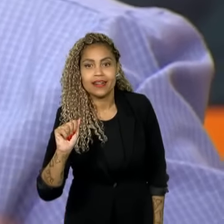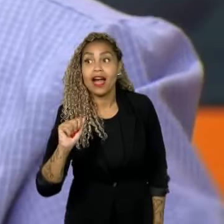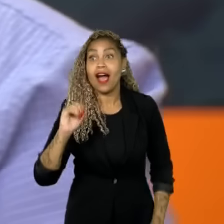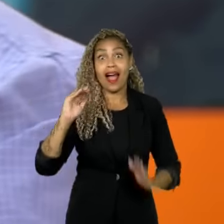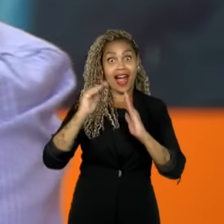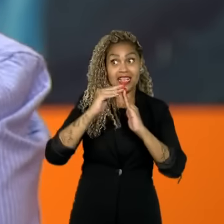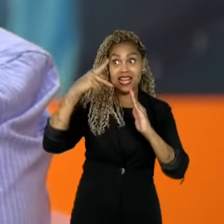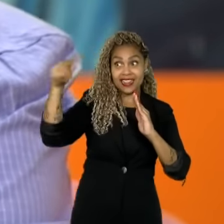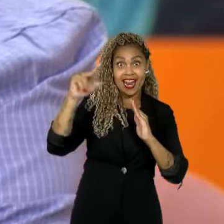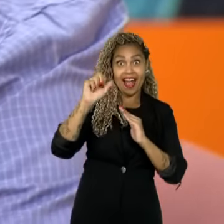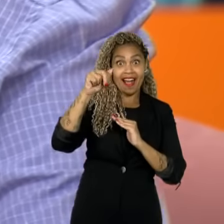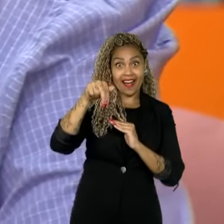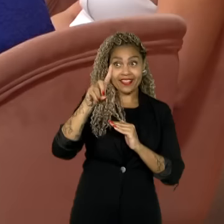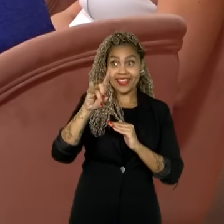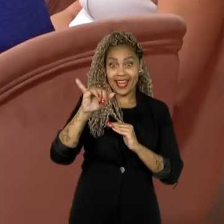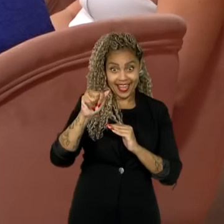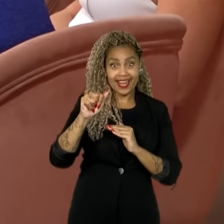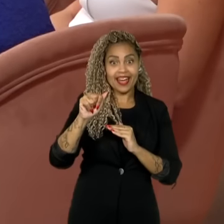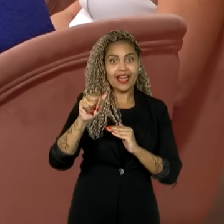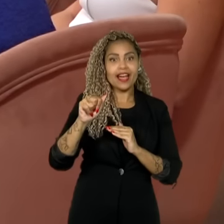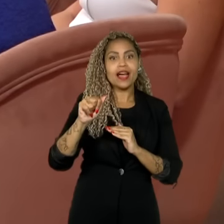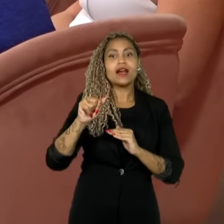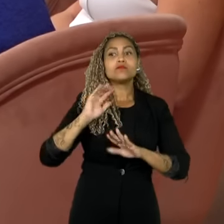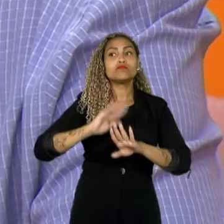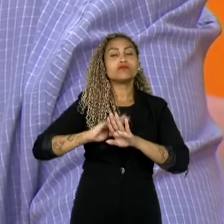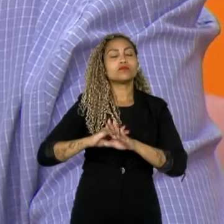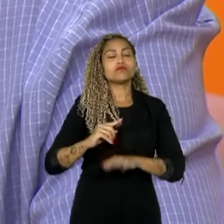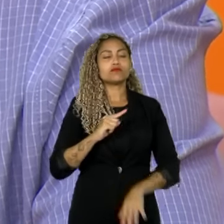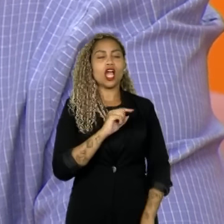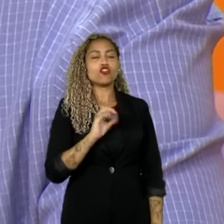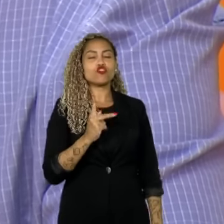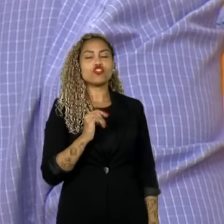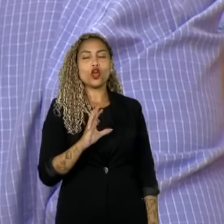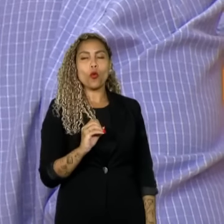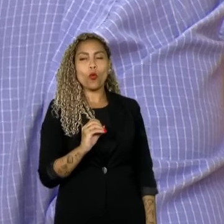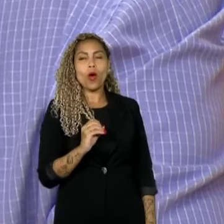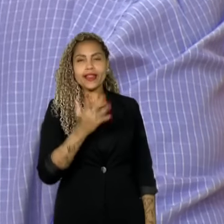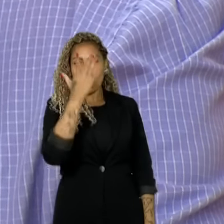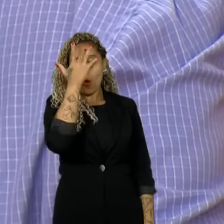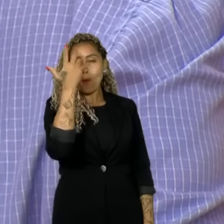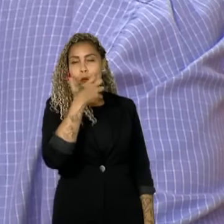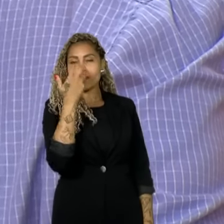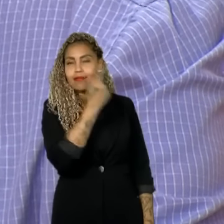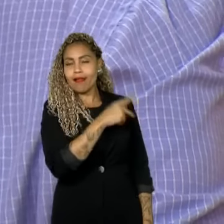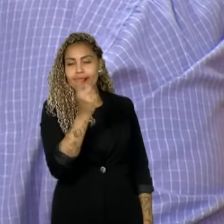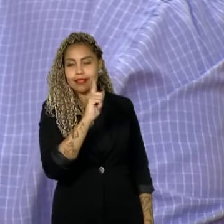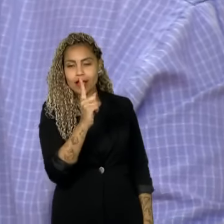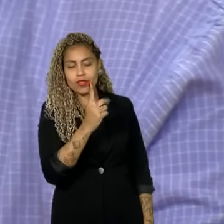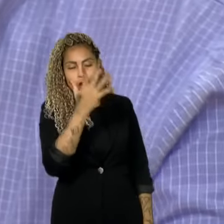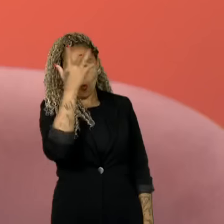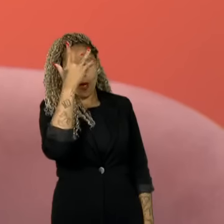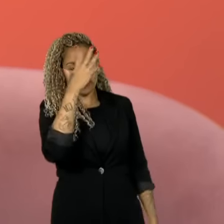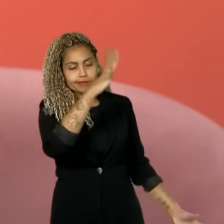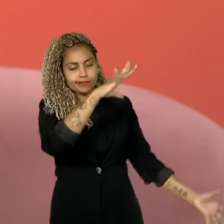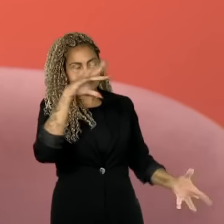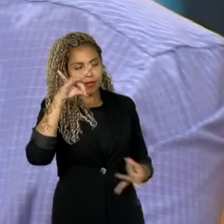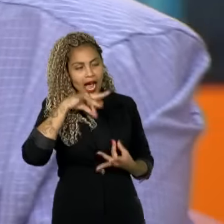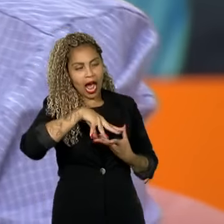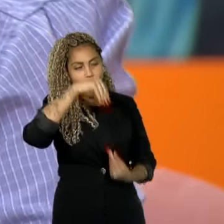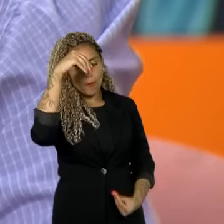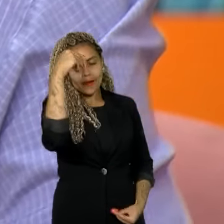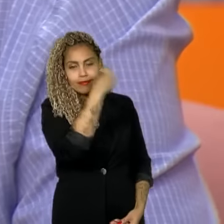dizia, aquele ali é o Chico Santana. Não decora a sua música dele, decora a alma dele cantando a música dele. Que lindo. Depois isso, você acrescenta a